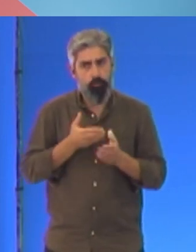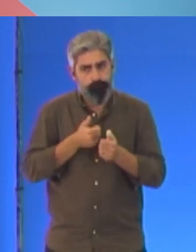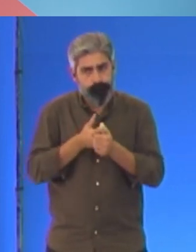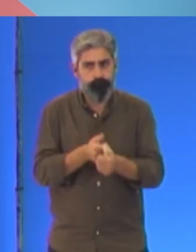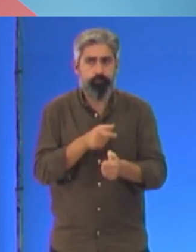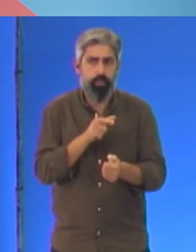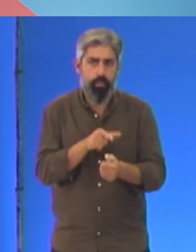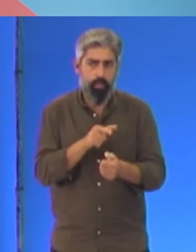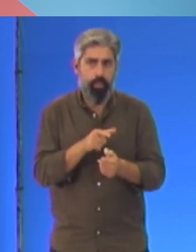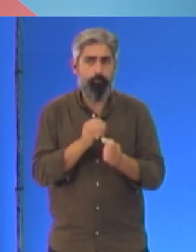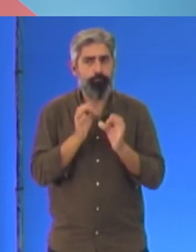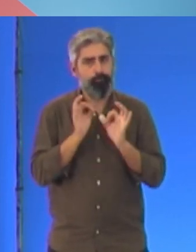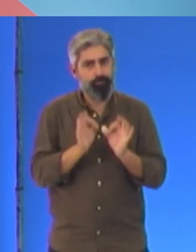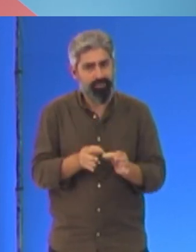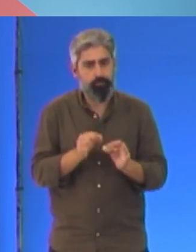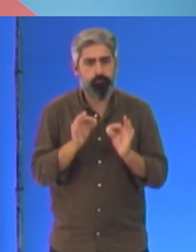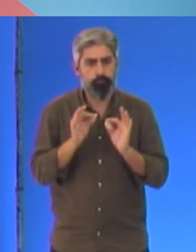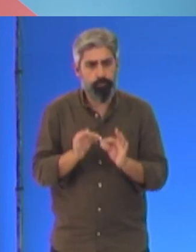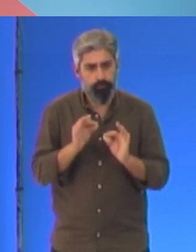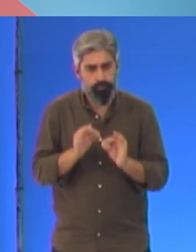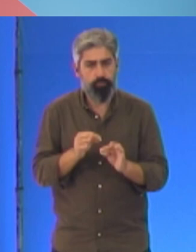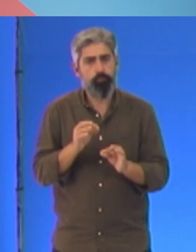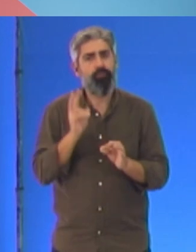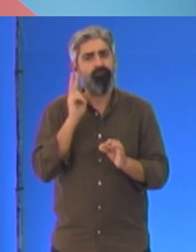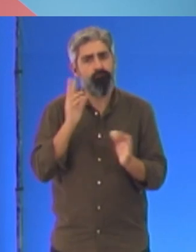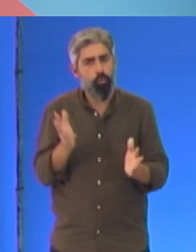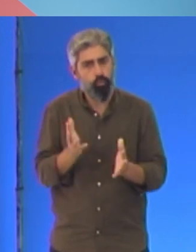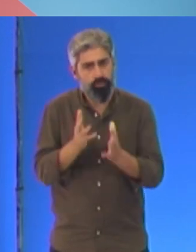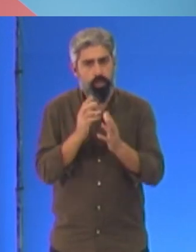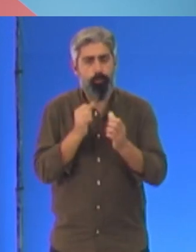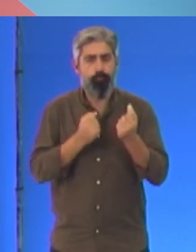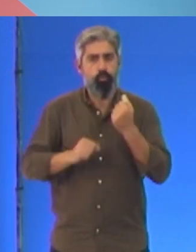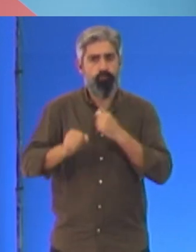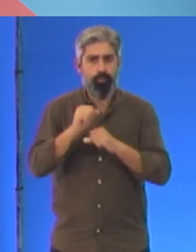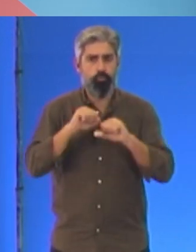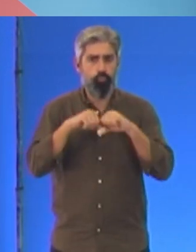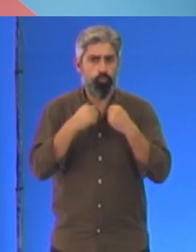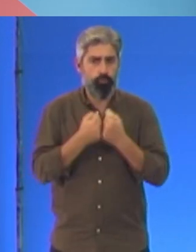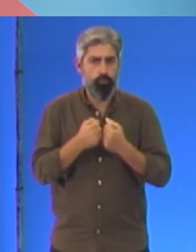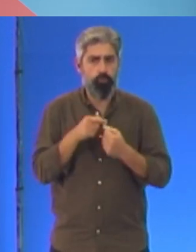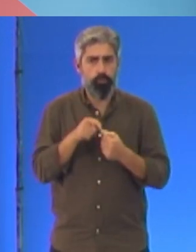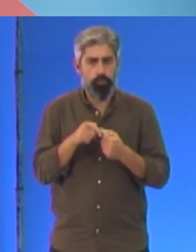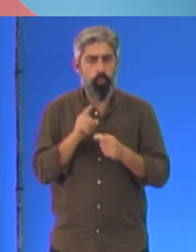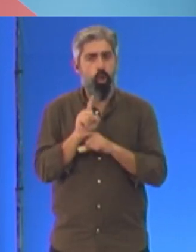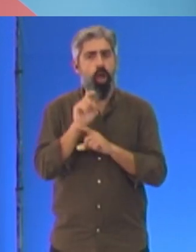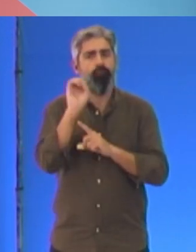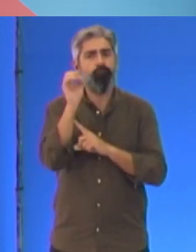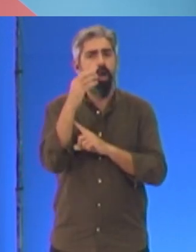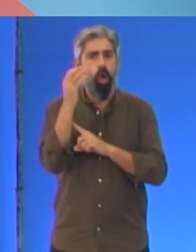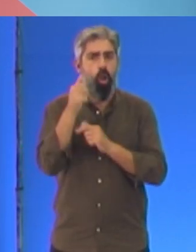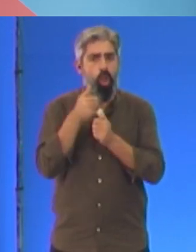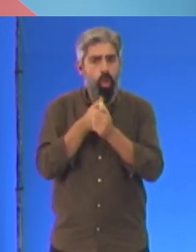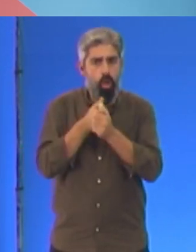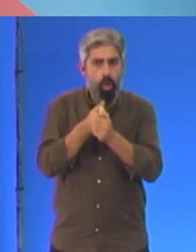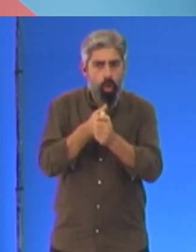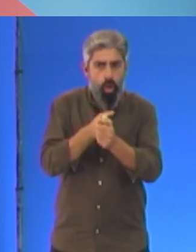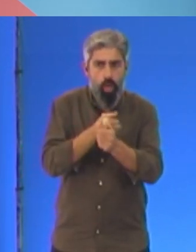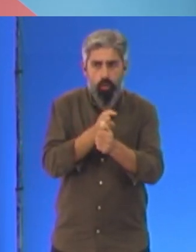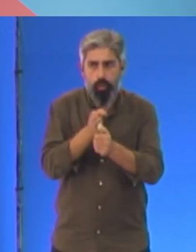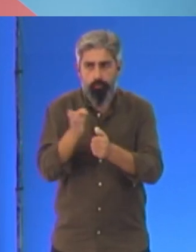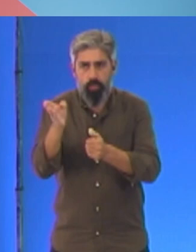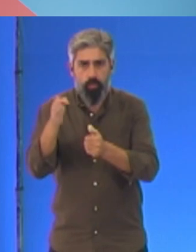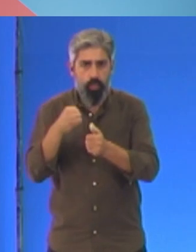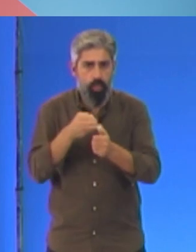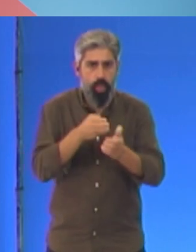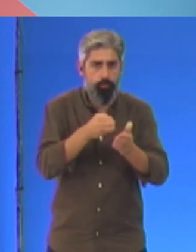ir precisamos efetivamente de valorizar os movimentos sociais eles são faróis nos caminhos das